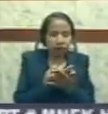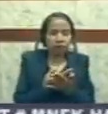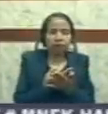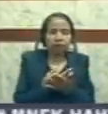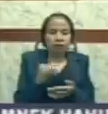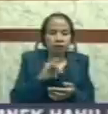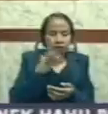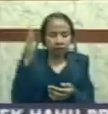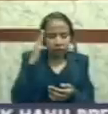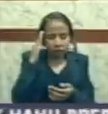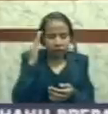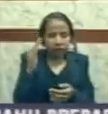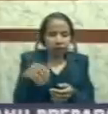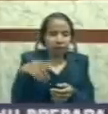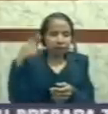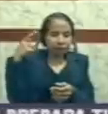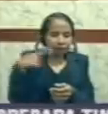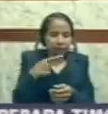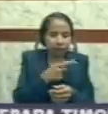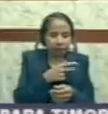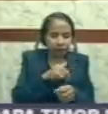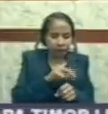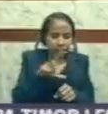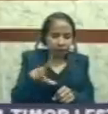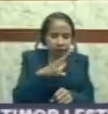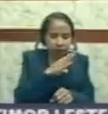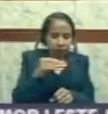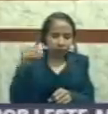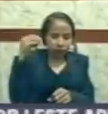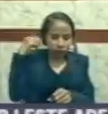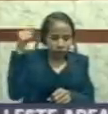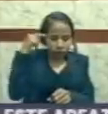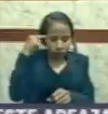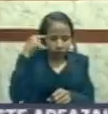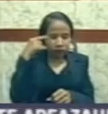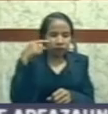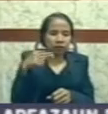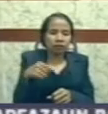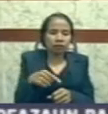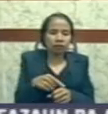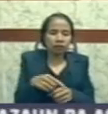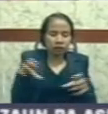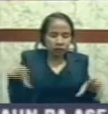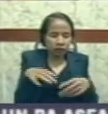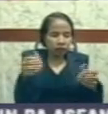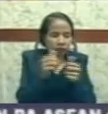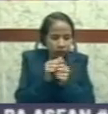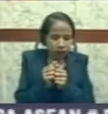ao Unen e Danemos, parlamento ou governo, tem que ir a uma concordância e da cata itabele haré,